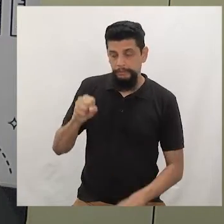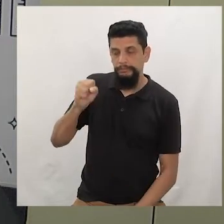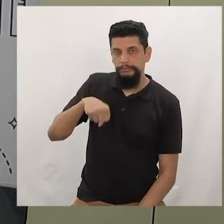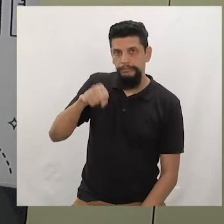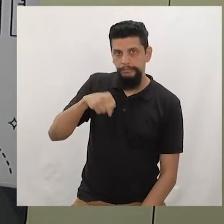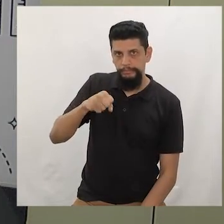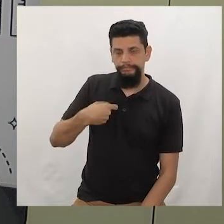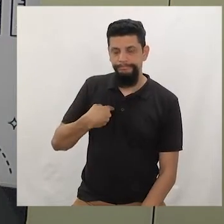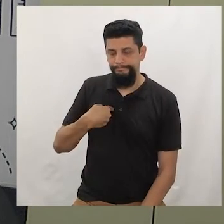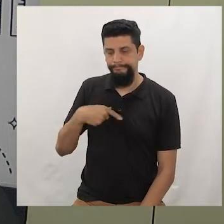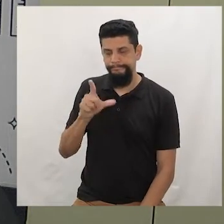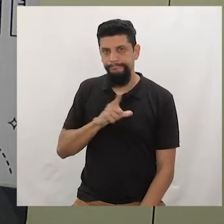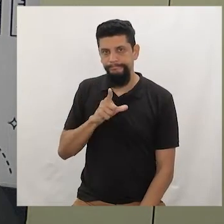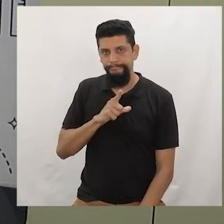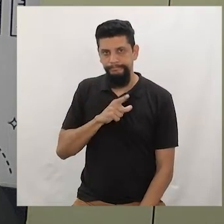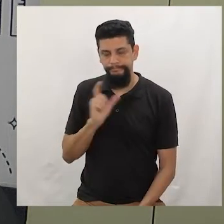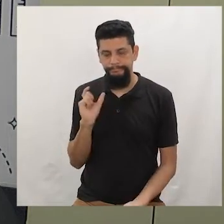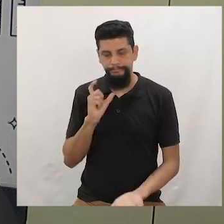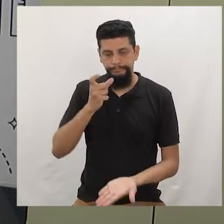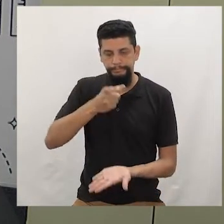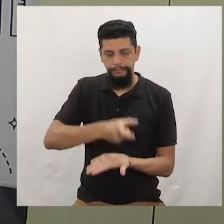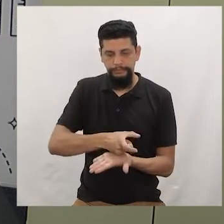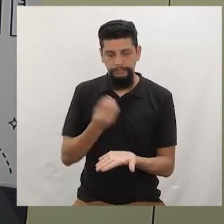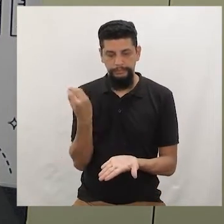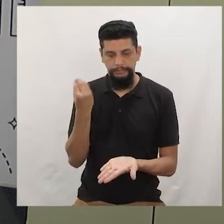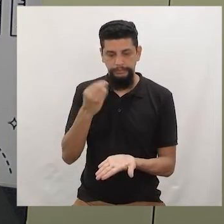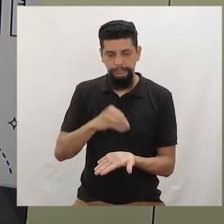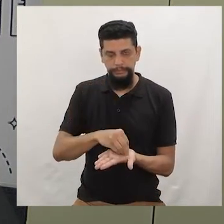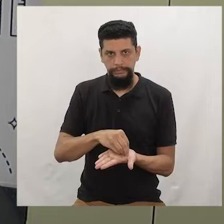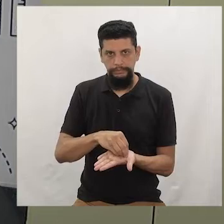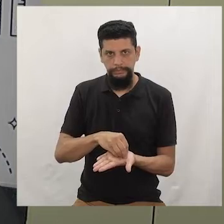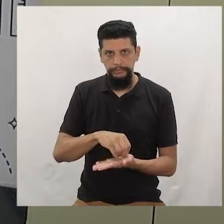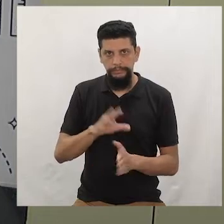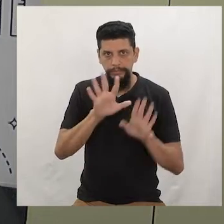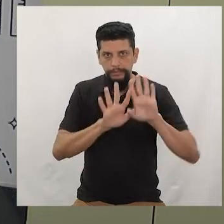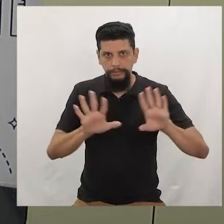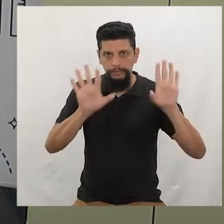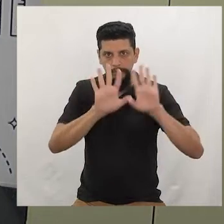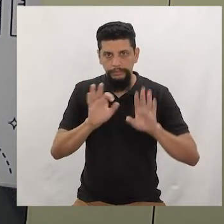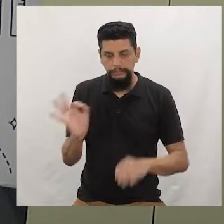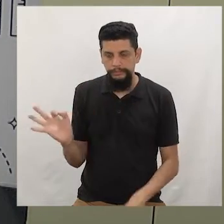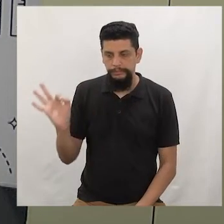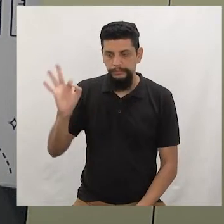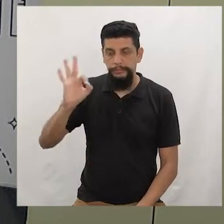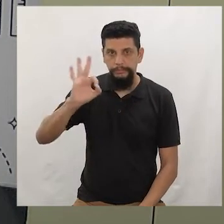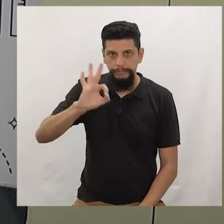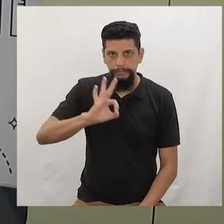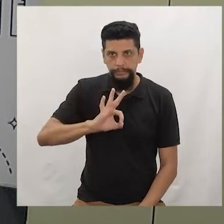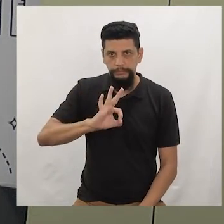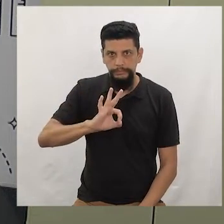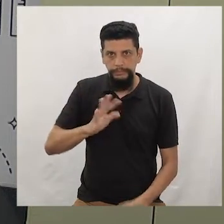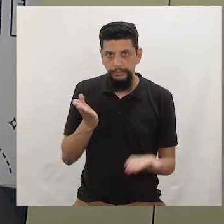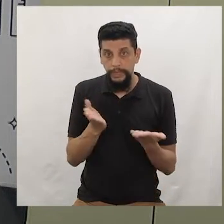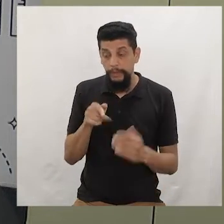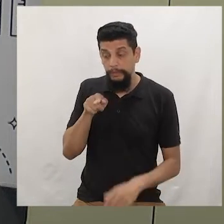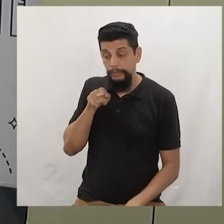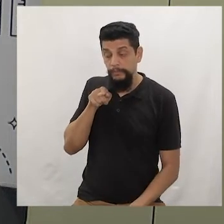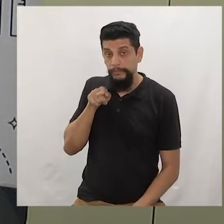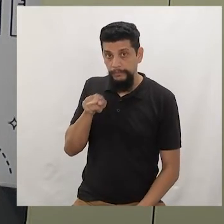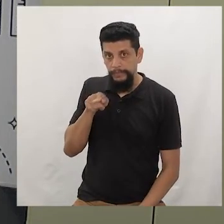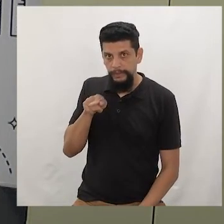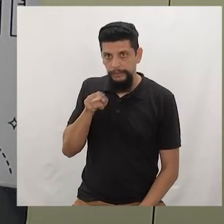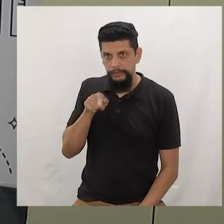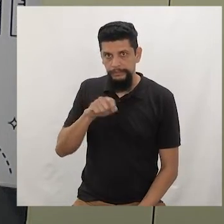Agora sim, agora eu tenho para colocar ótimo. A nuvem com o sol. Vamos colocar aqui. Agora é a